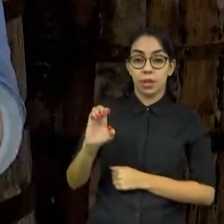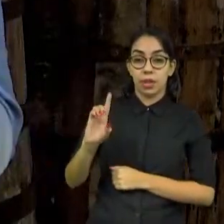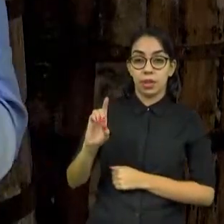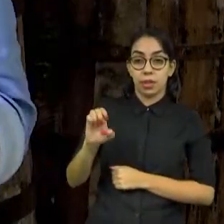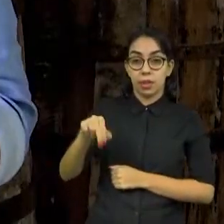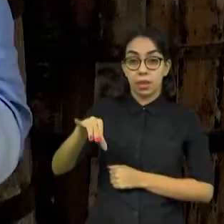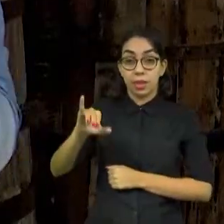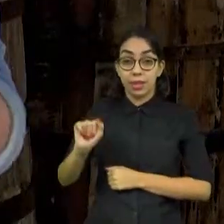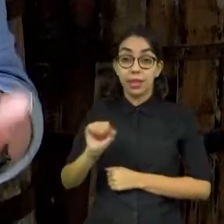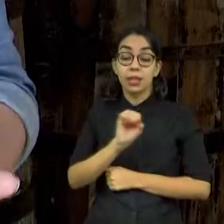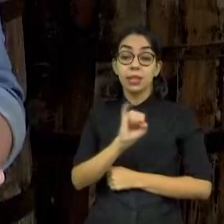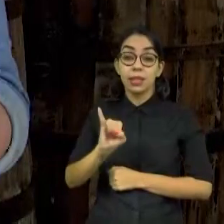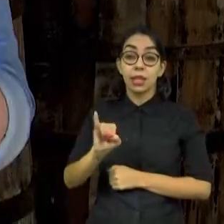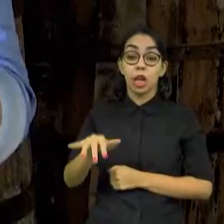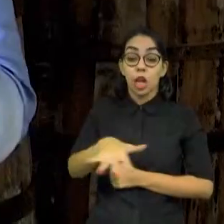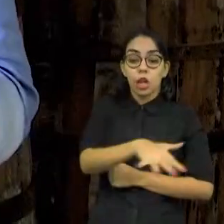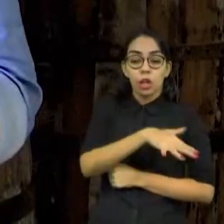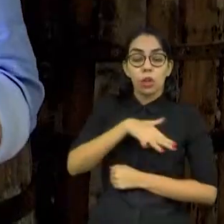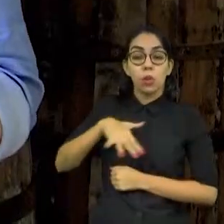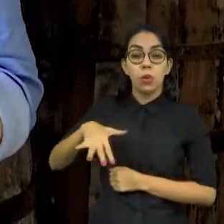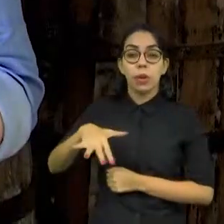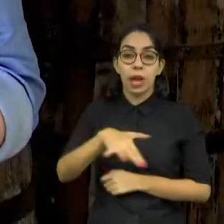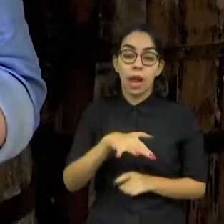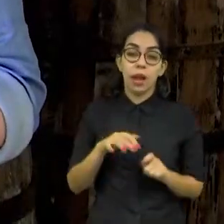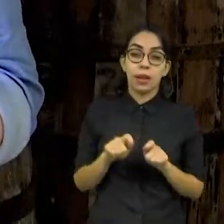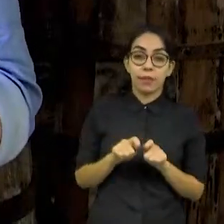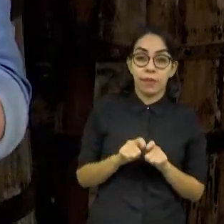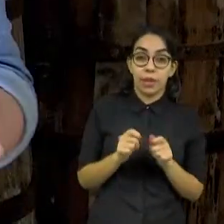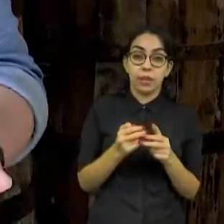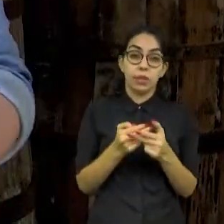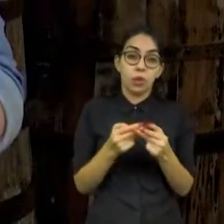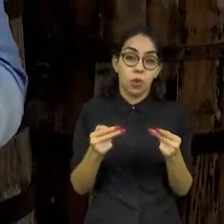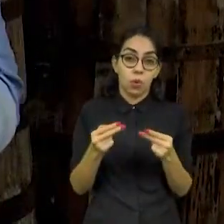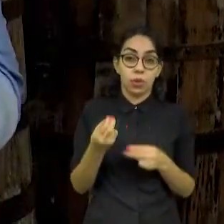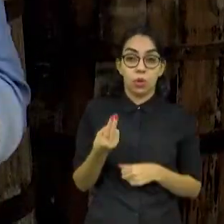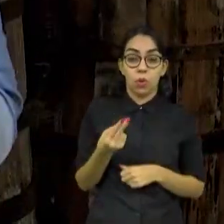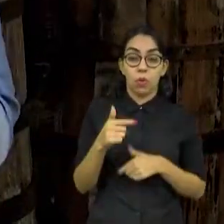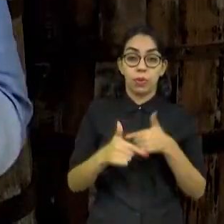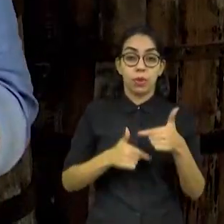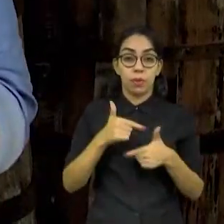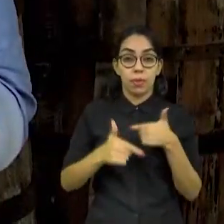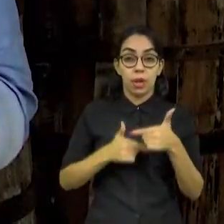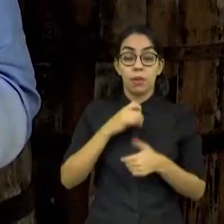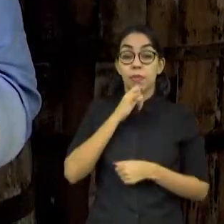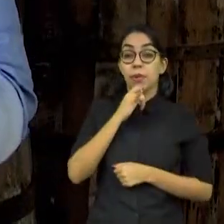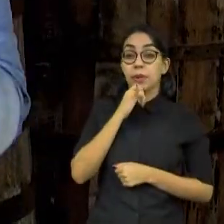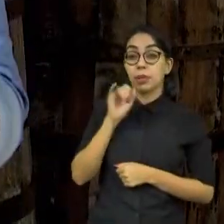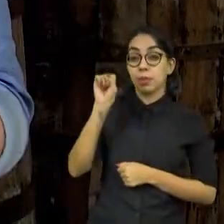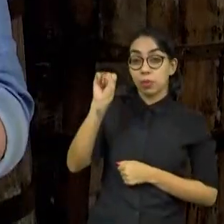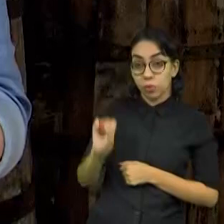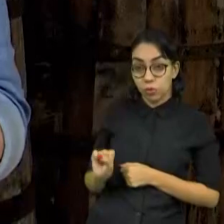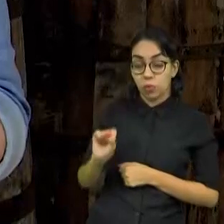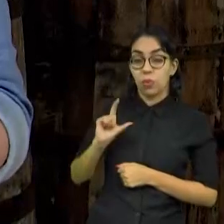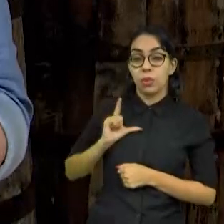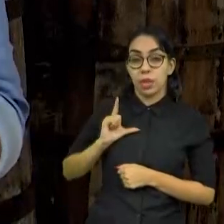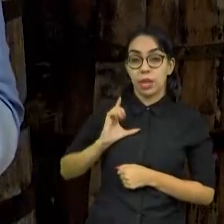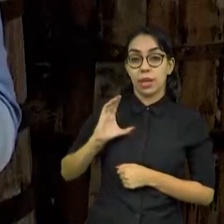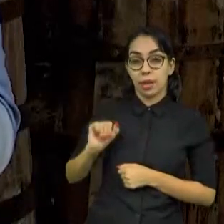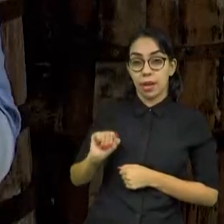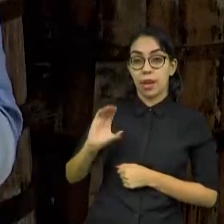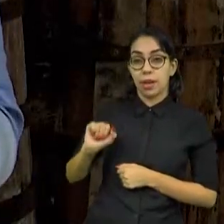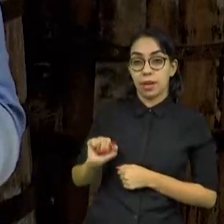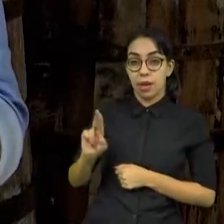extração ou fabricação de um produto ou serviço, como o cacau do sul da Bahia. Já a denominação de